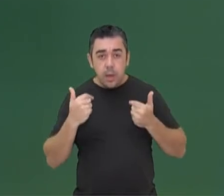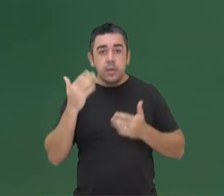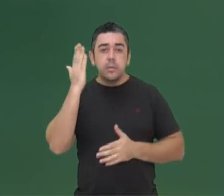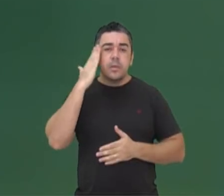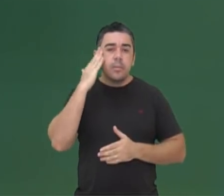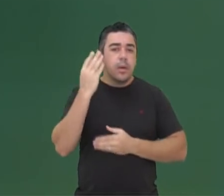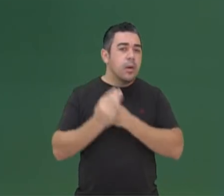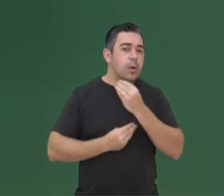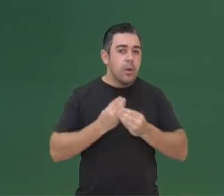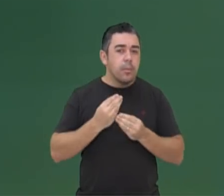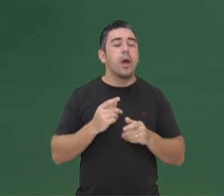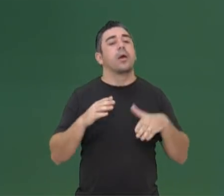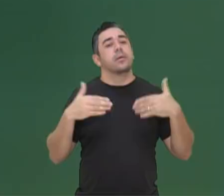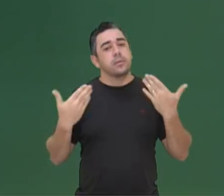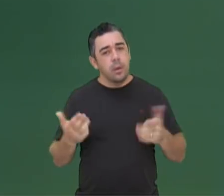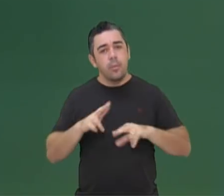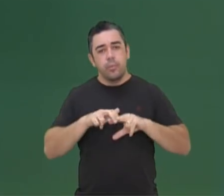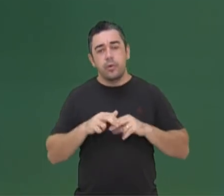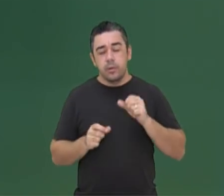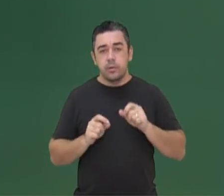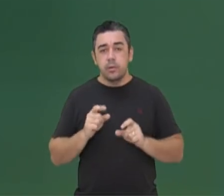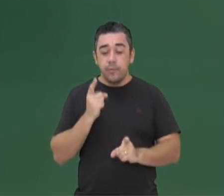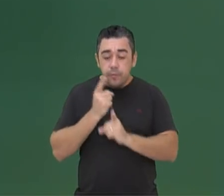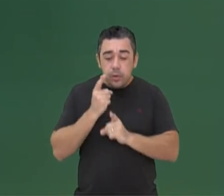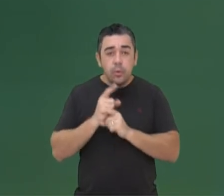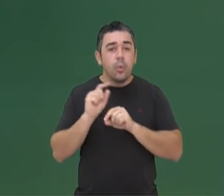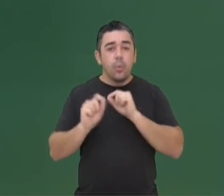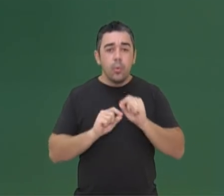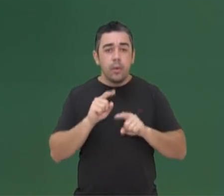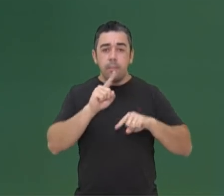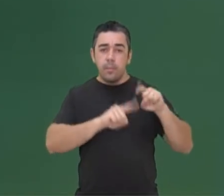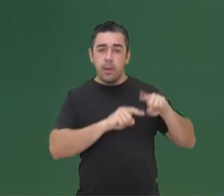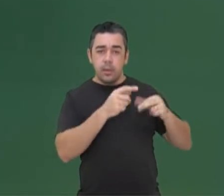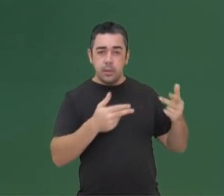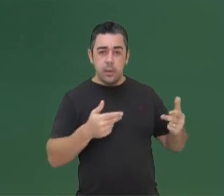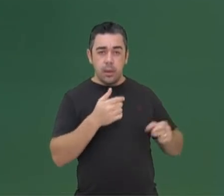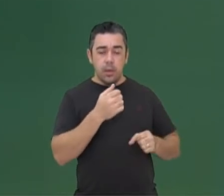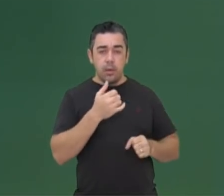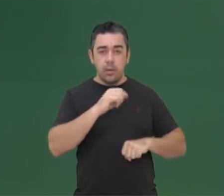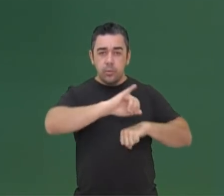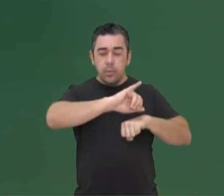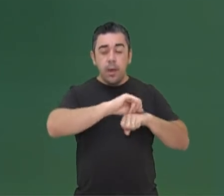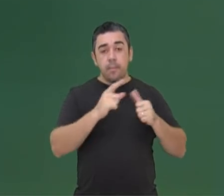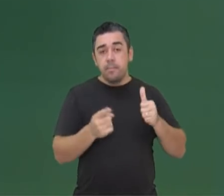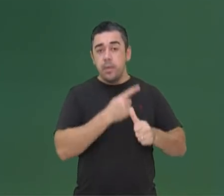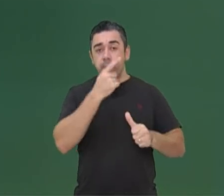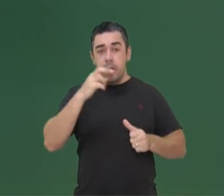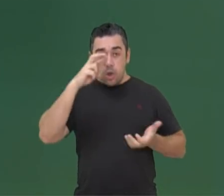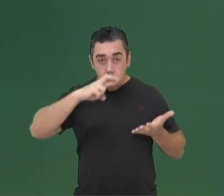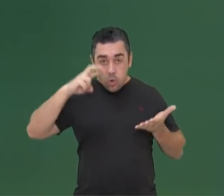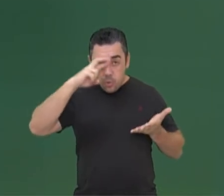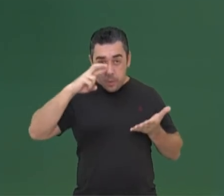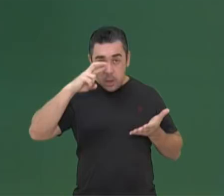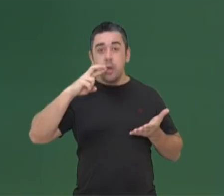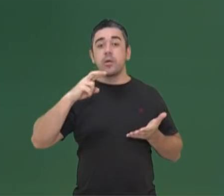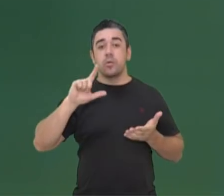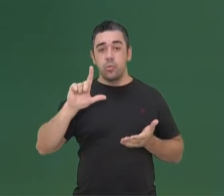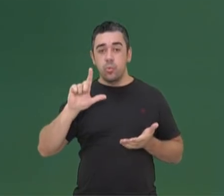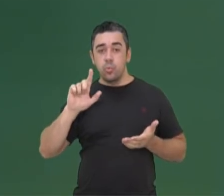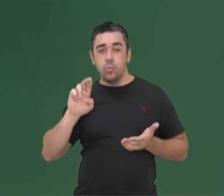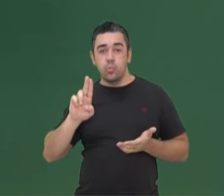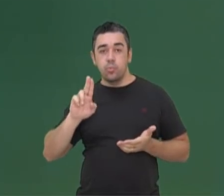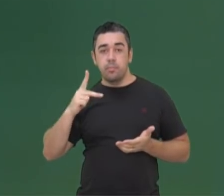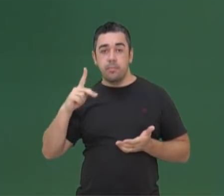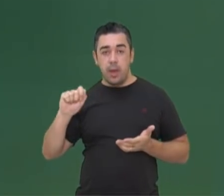E inventaram instrumentos para visualizar. A primeira foi a lupa, uma lente que ampliava esse